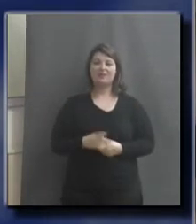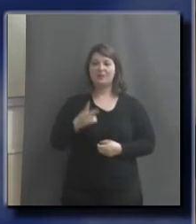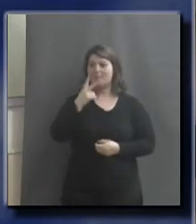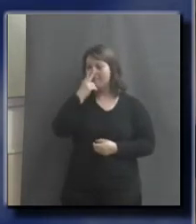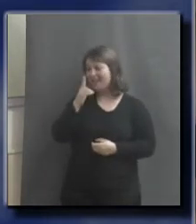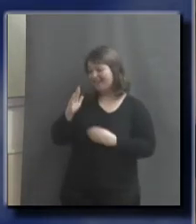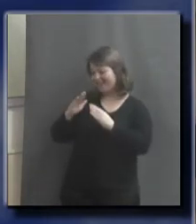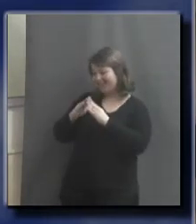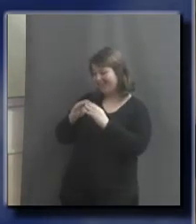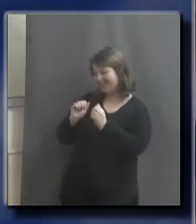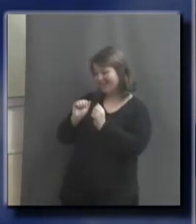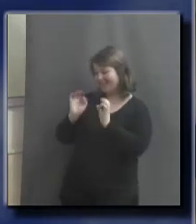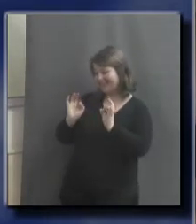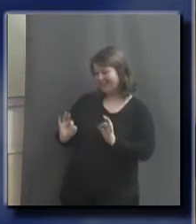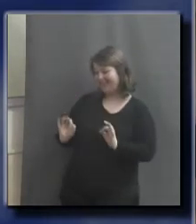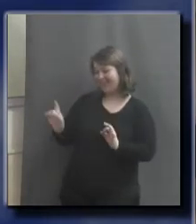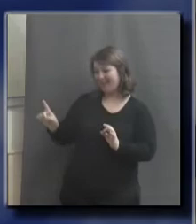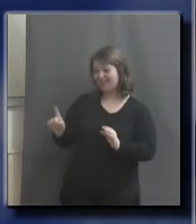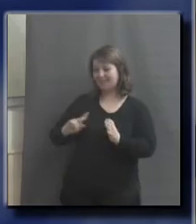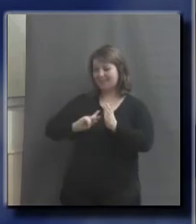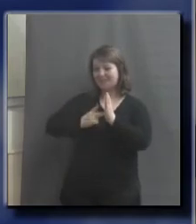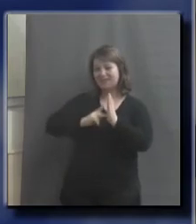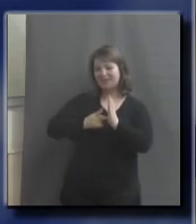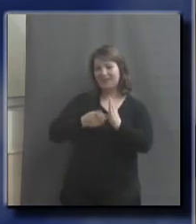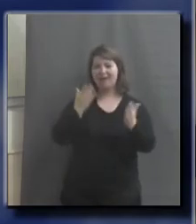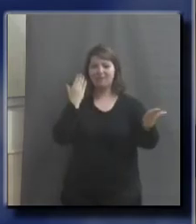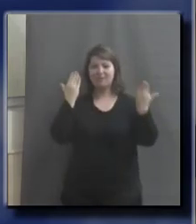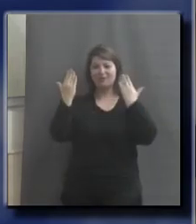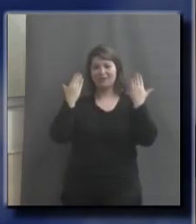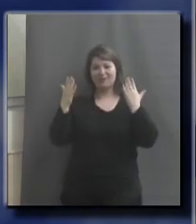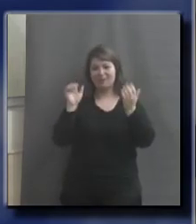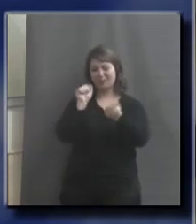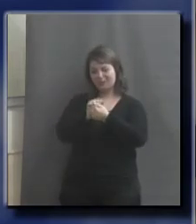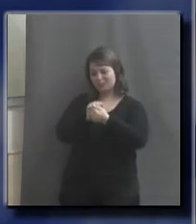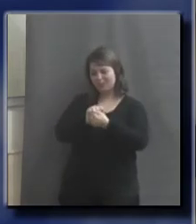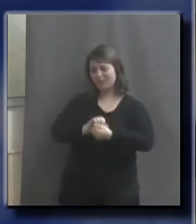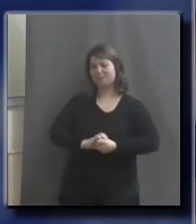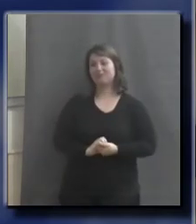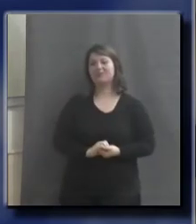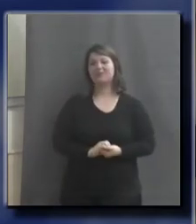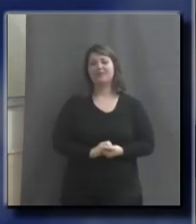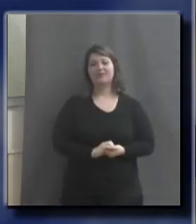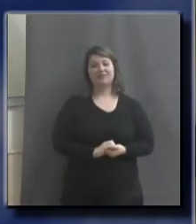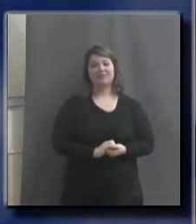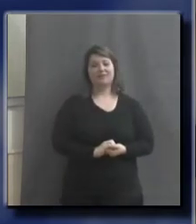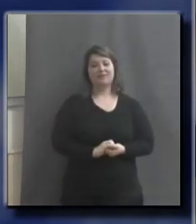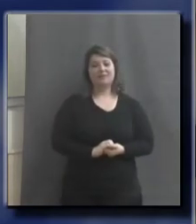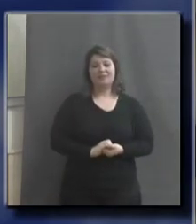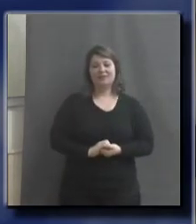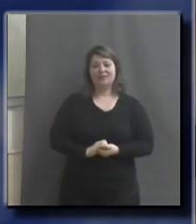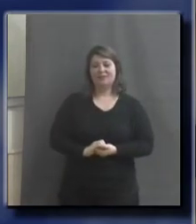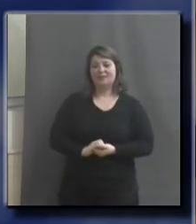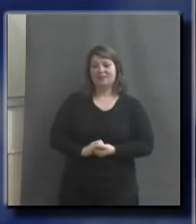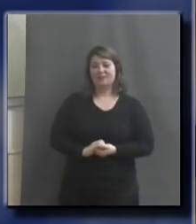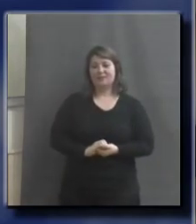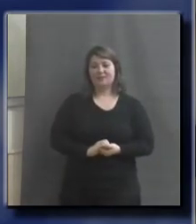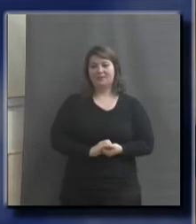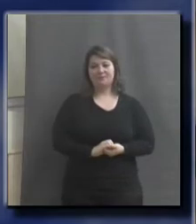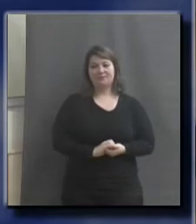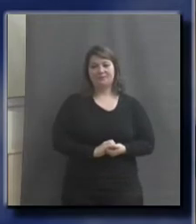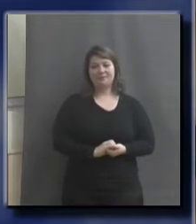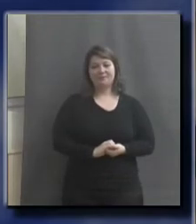casa original, né, Cíntia, do Sindicato dos Psicólogos e Psicólogas aqui de São Paulo. E isso